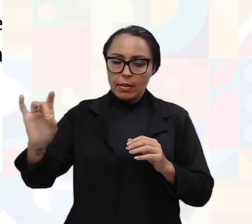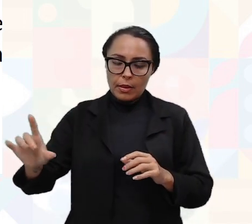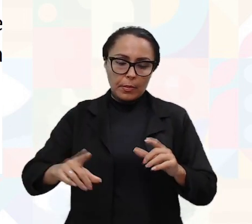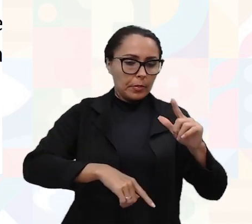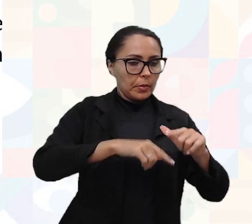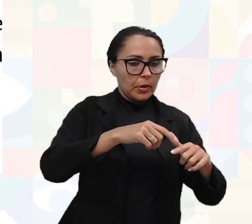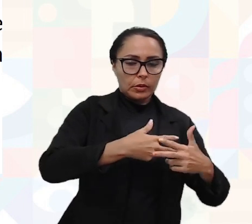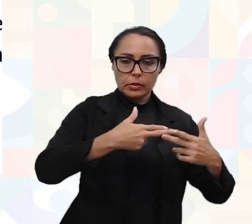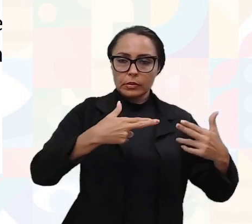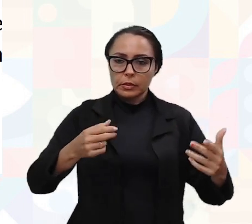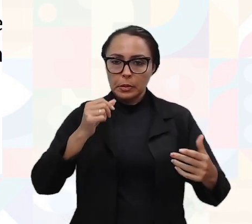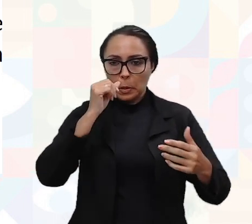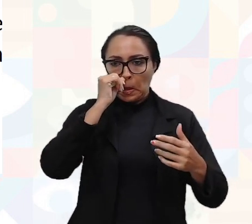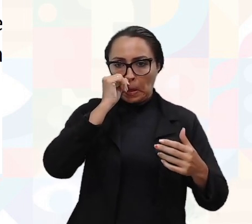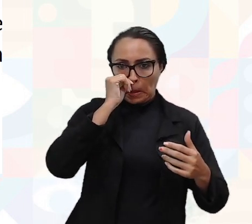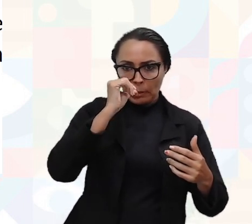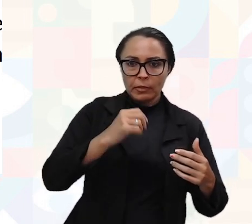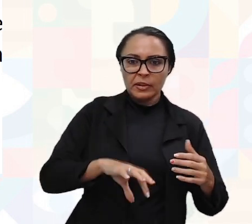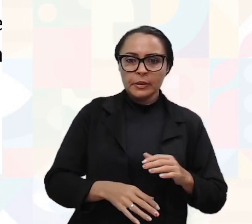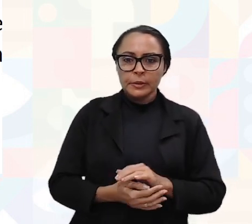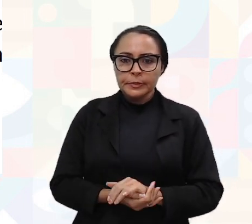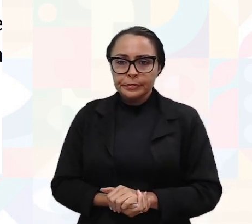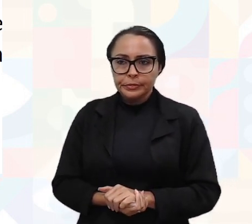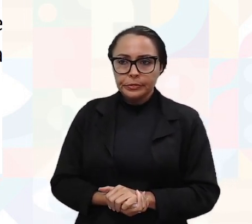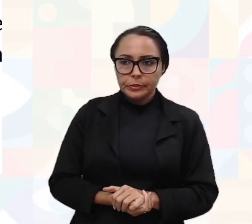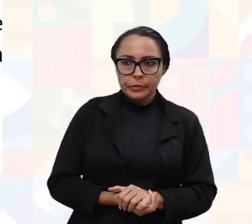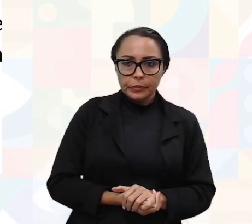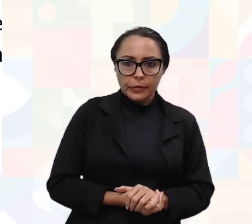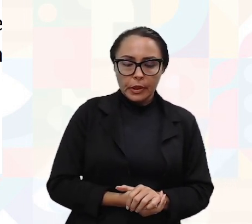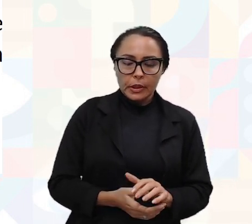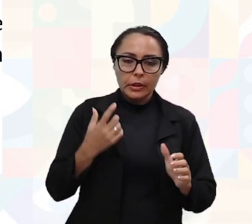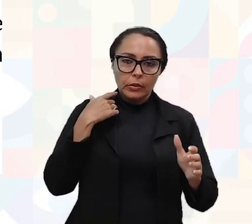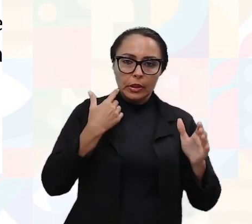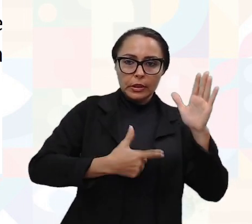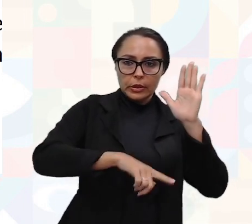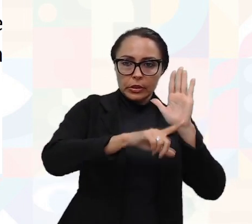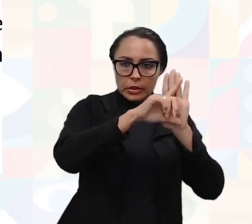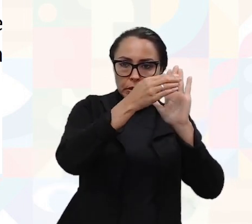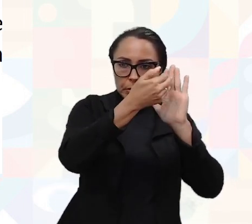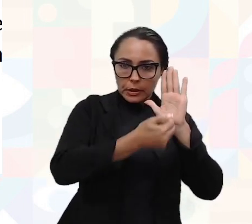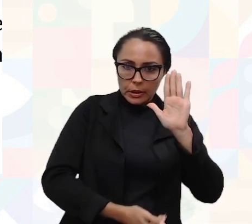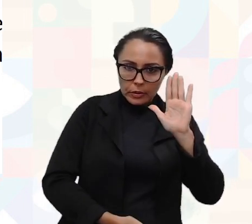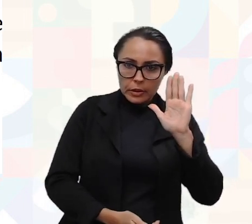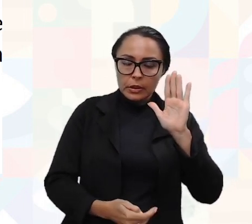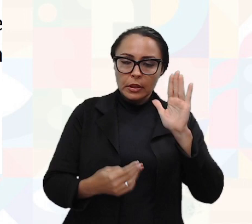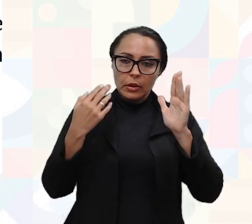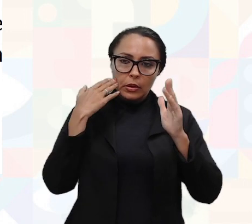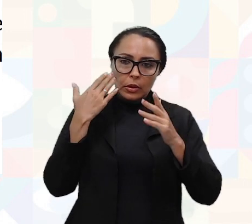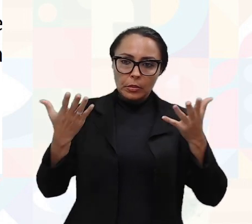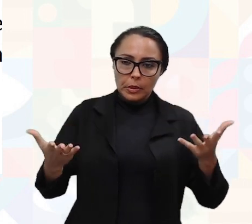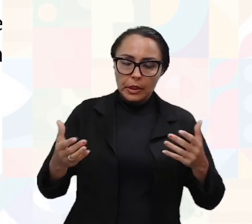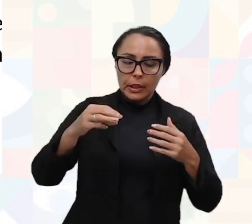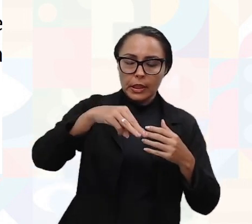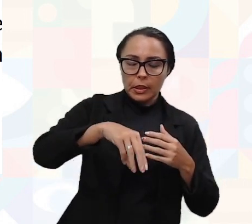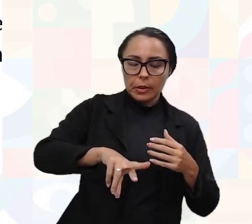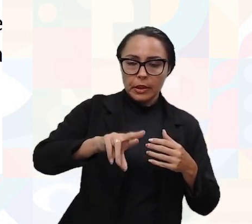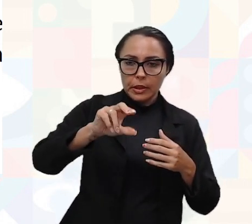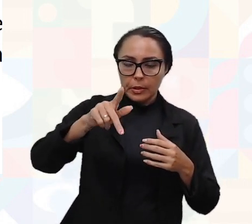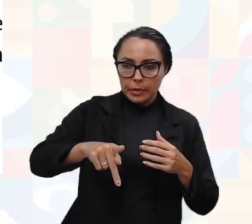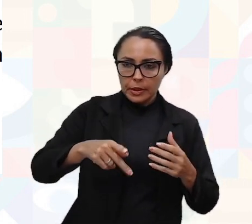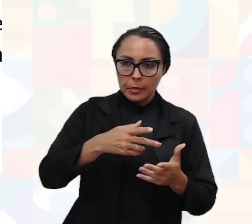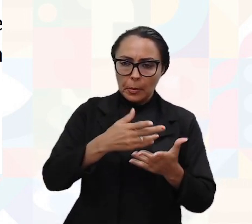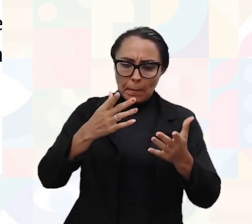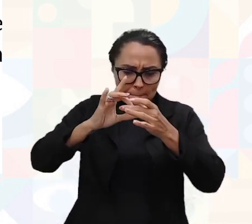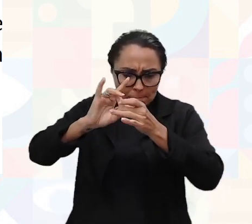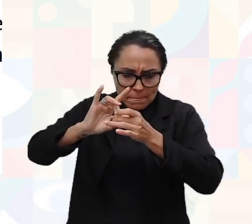Essas informações são conhecidas como lista de material. A lista de materiais é essencial para o MRP, pois